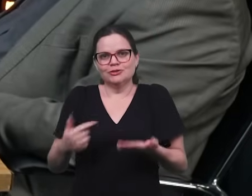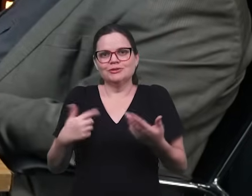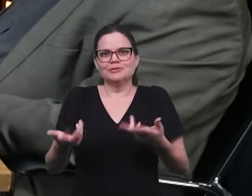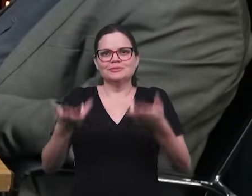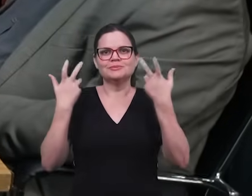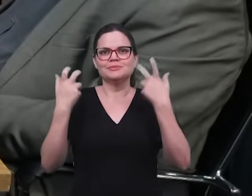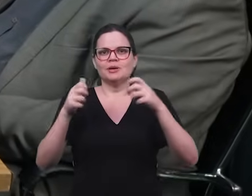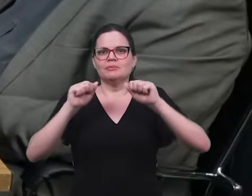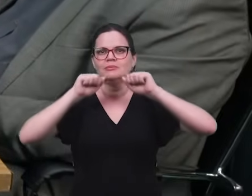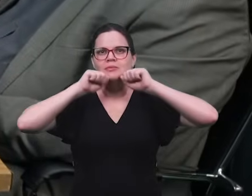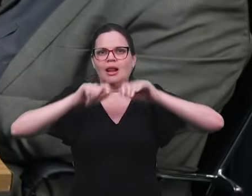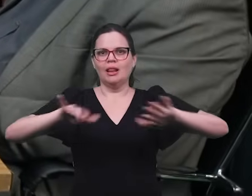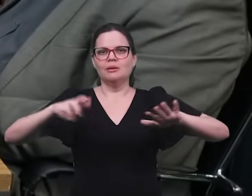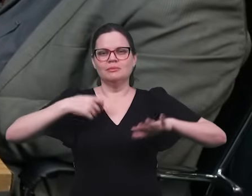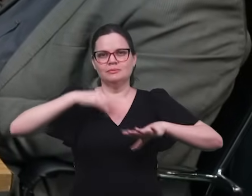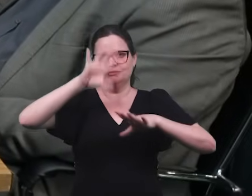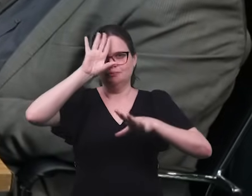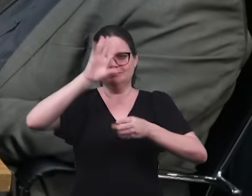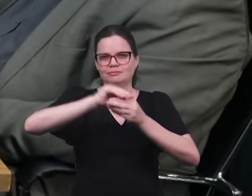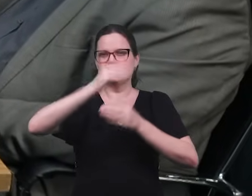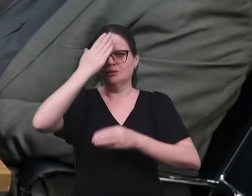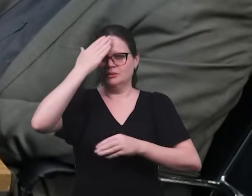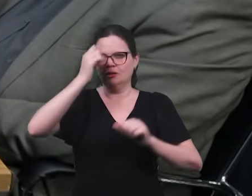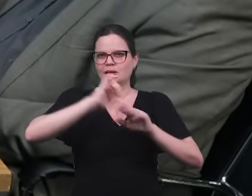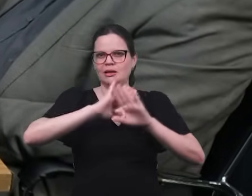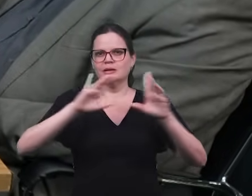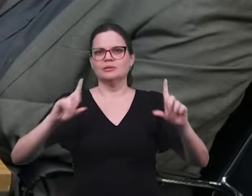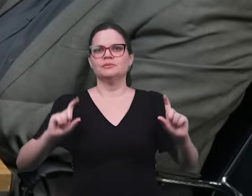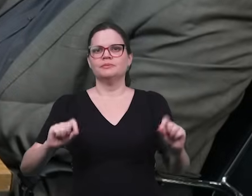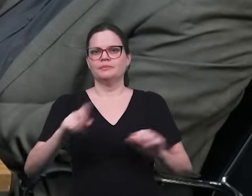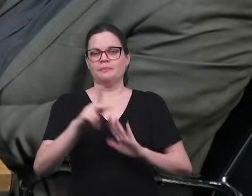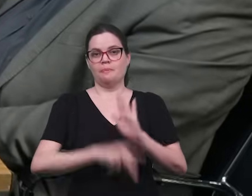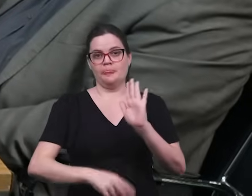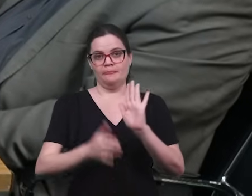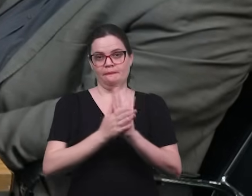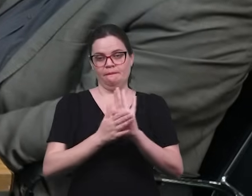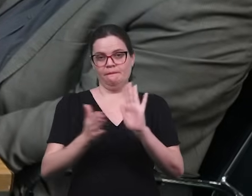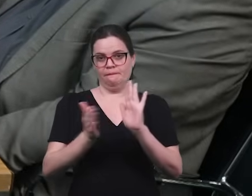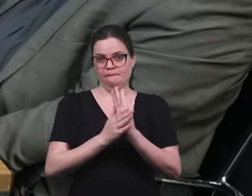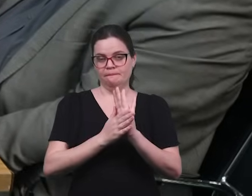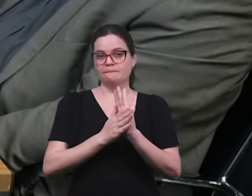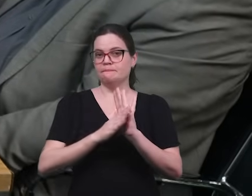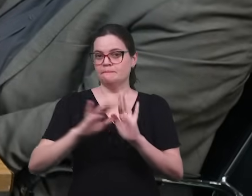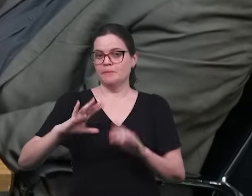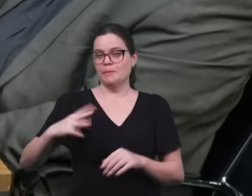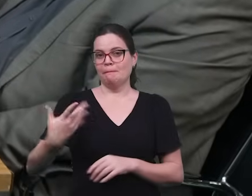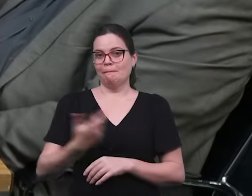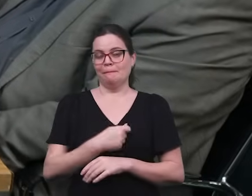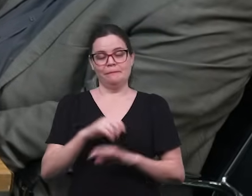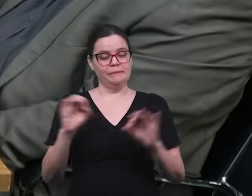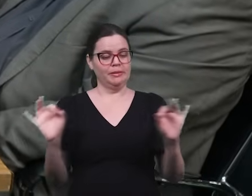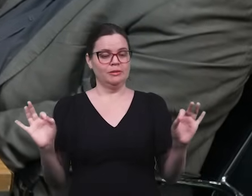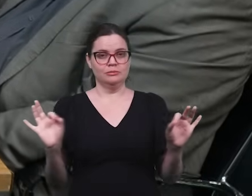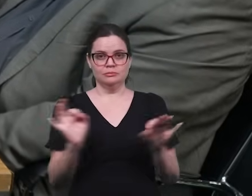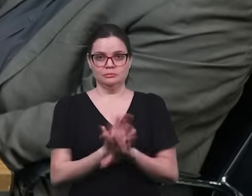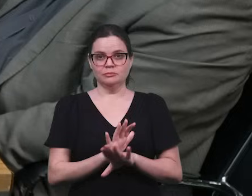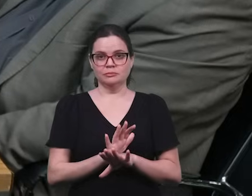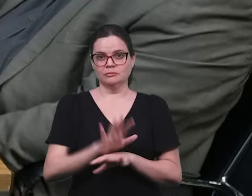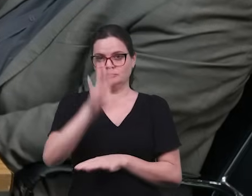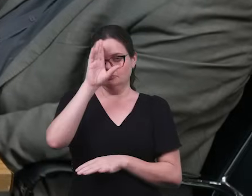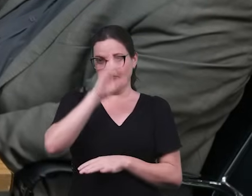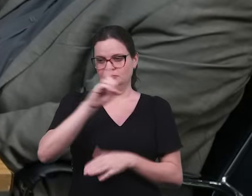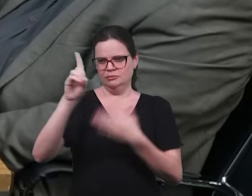estamos falando porque para ficar sedimentado no coração de que o projeto ele é completo E